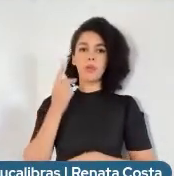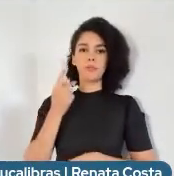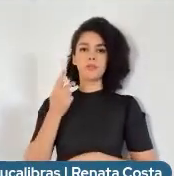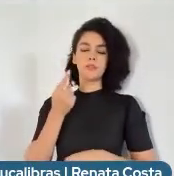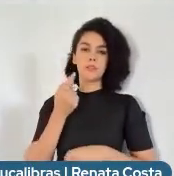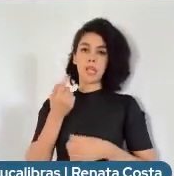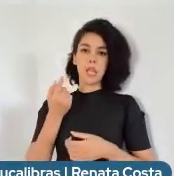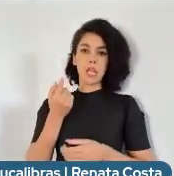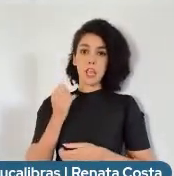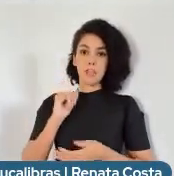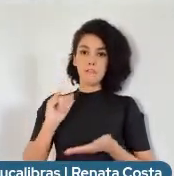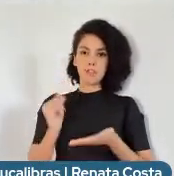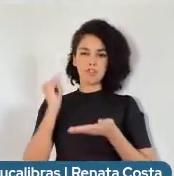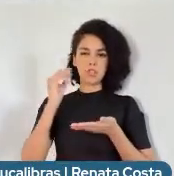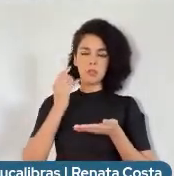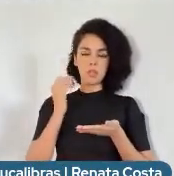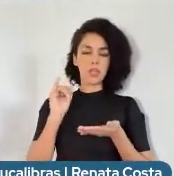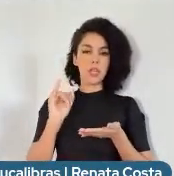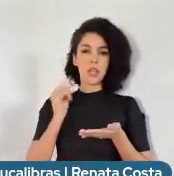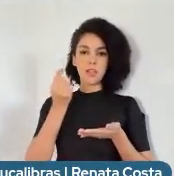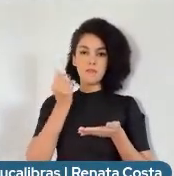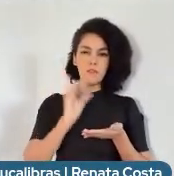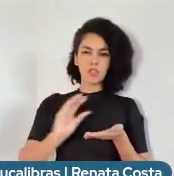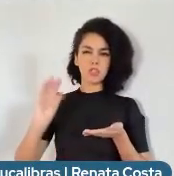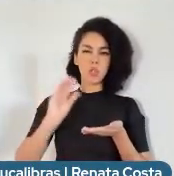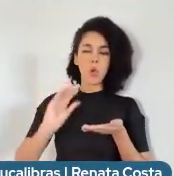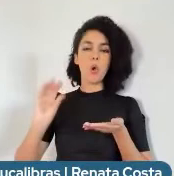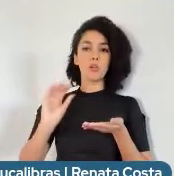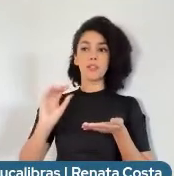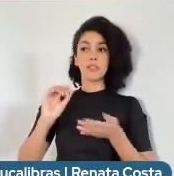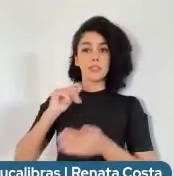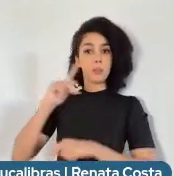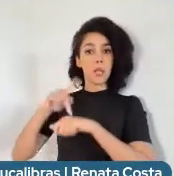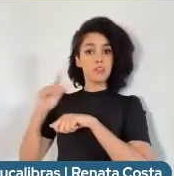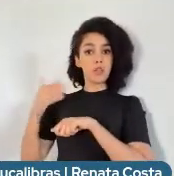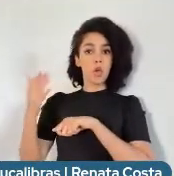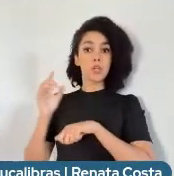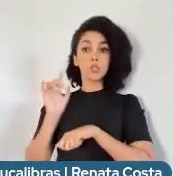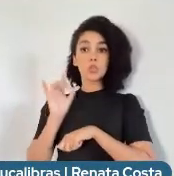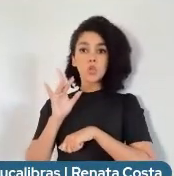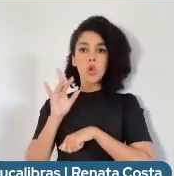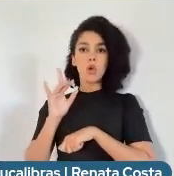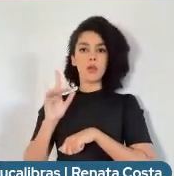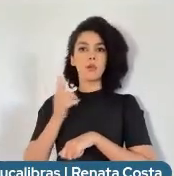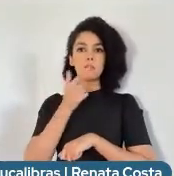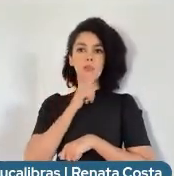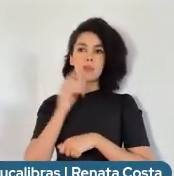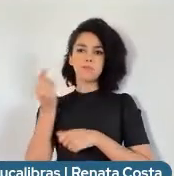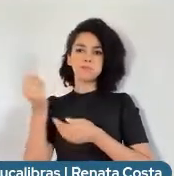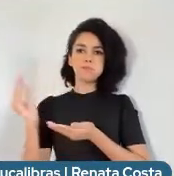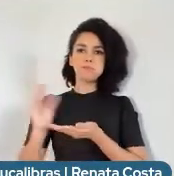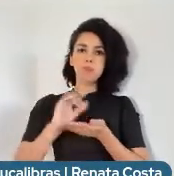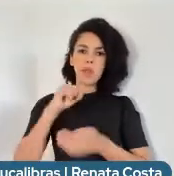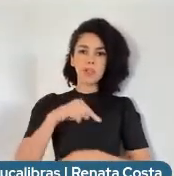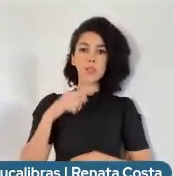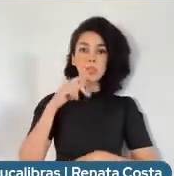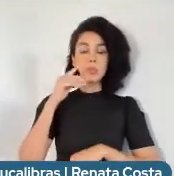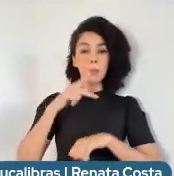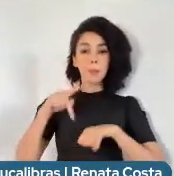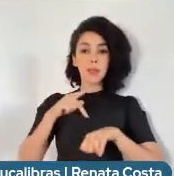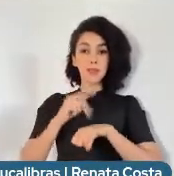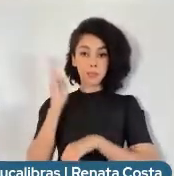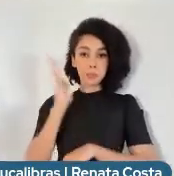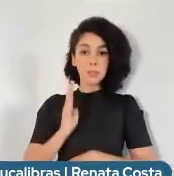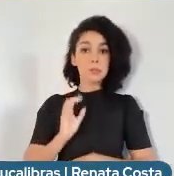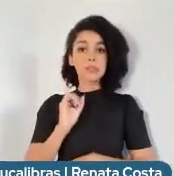muitos investidores internacionais que só investiriam no Brasil se a gente tivesse algum tipo de legislação